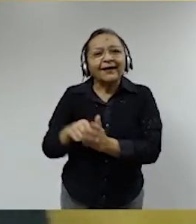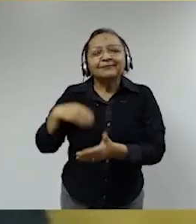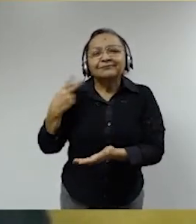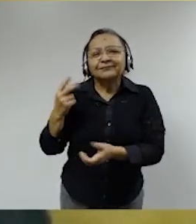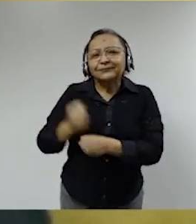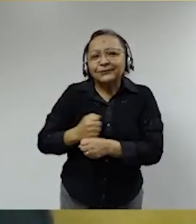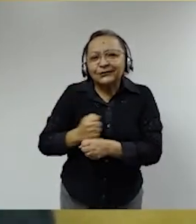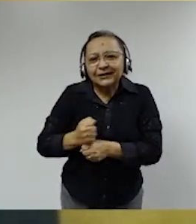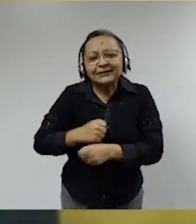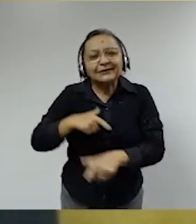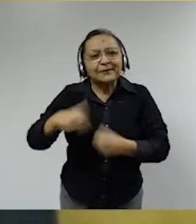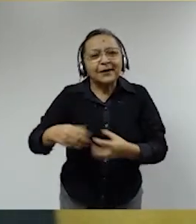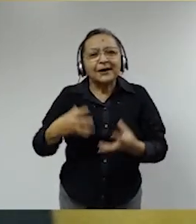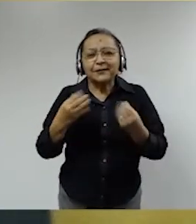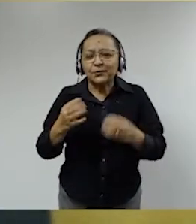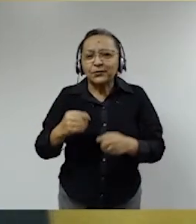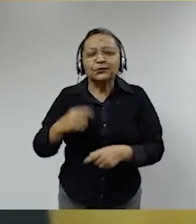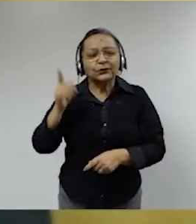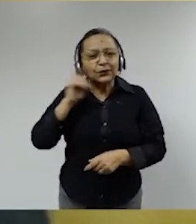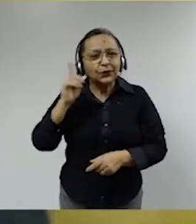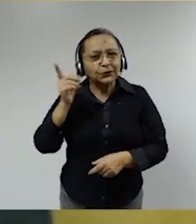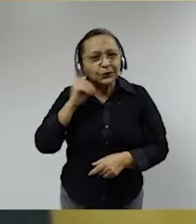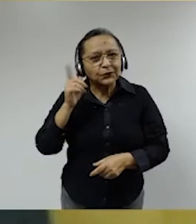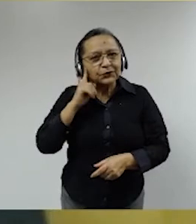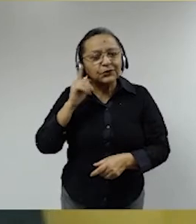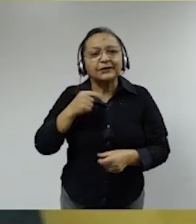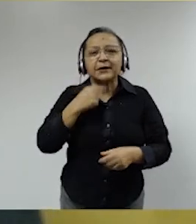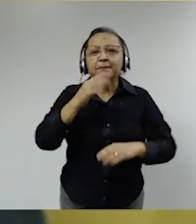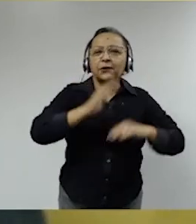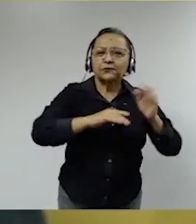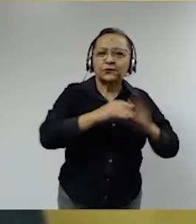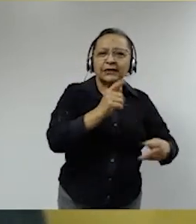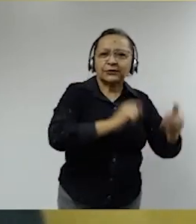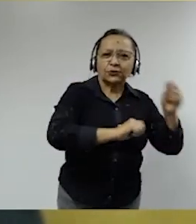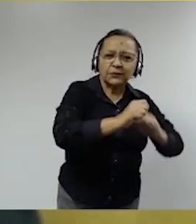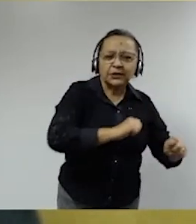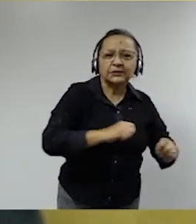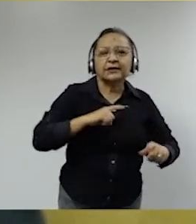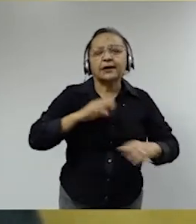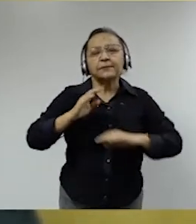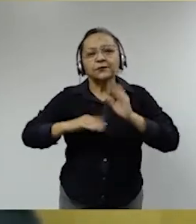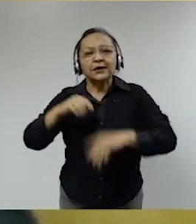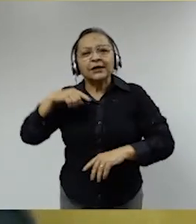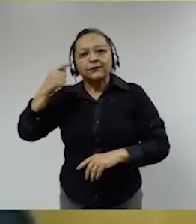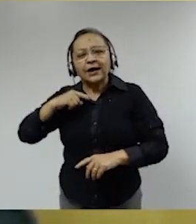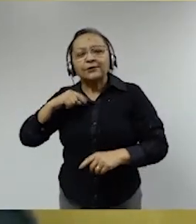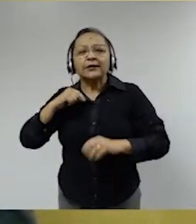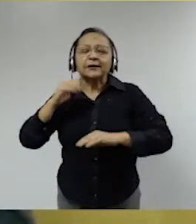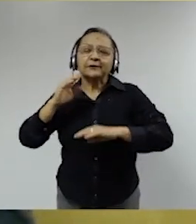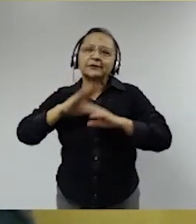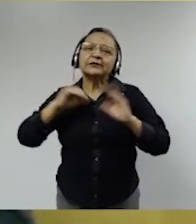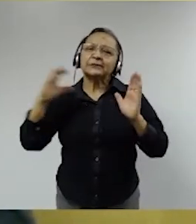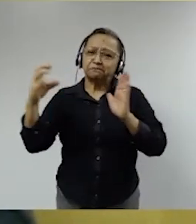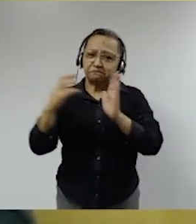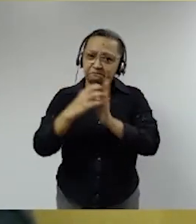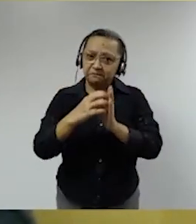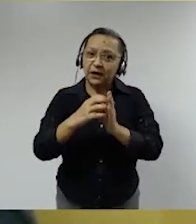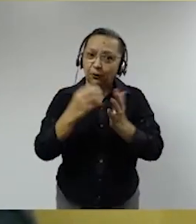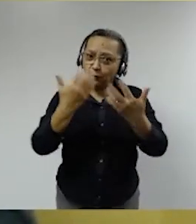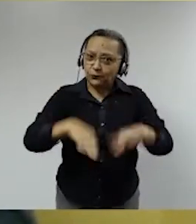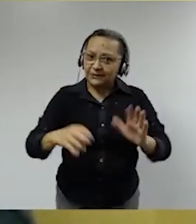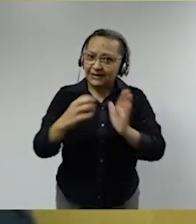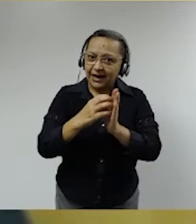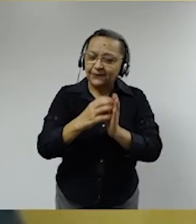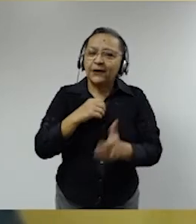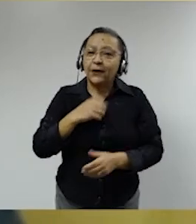ali diuturnamente no CAD, né, economistas, advogados, servidores, enfim, eu